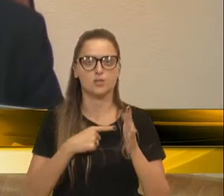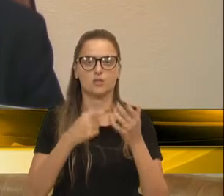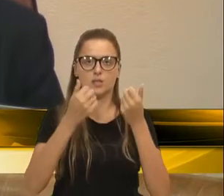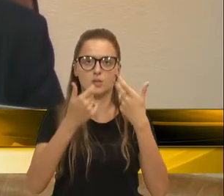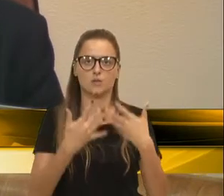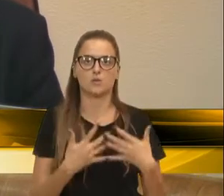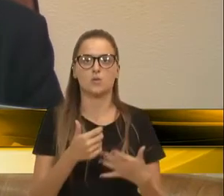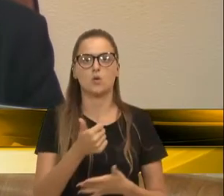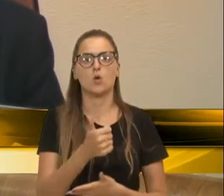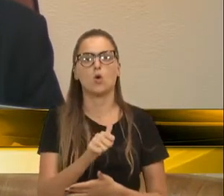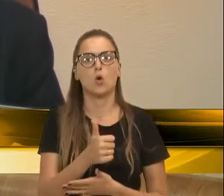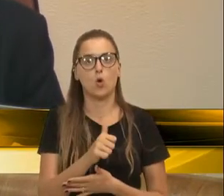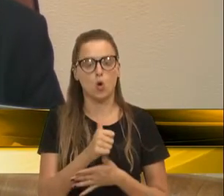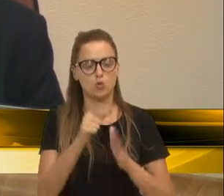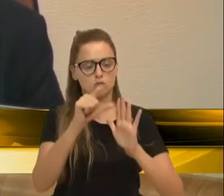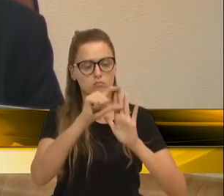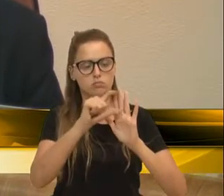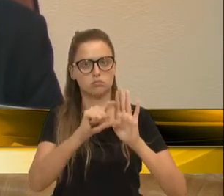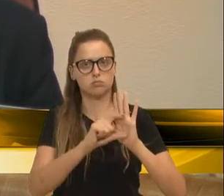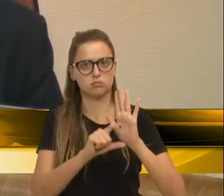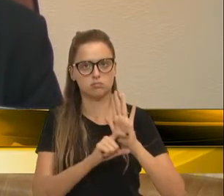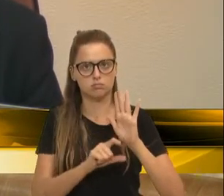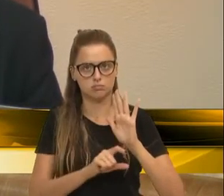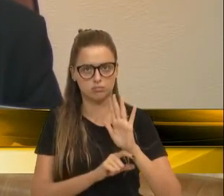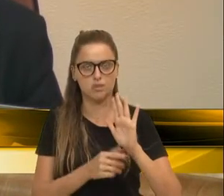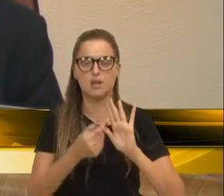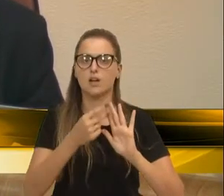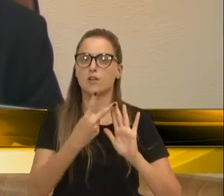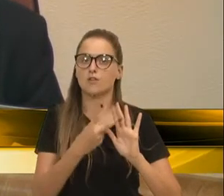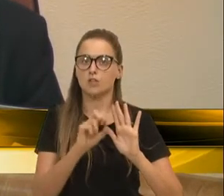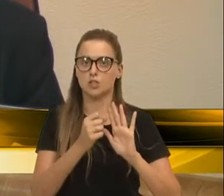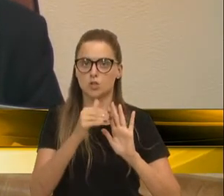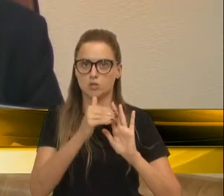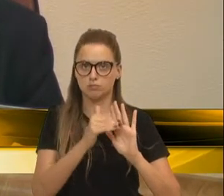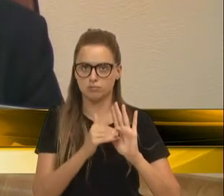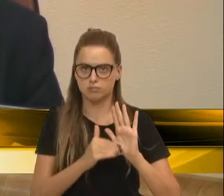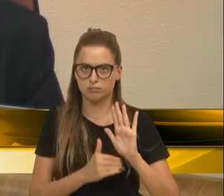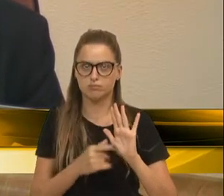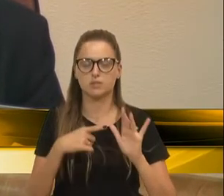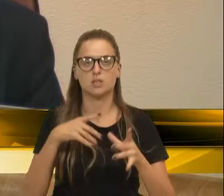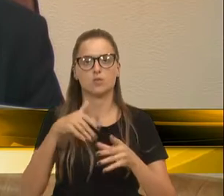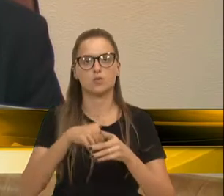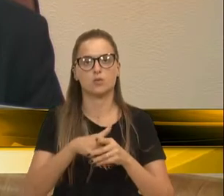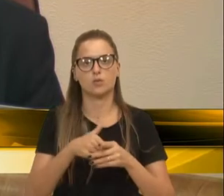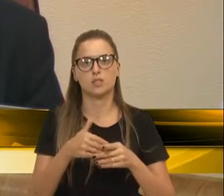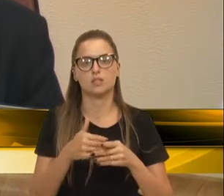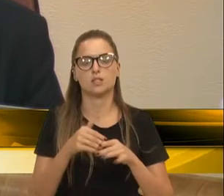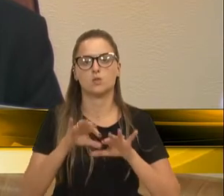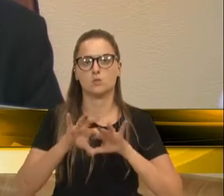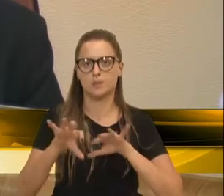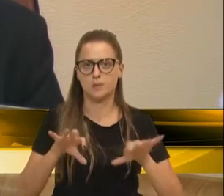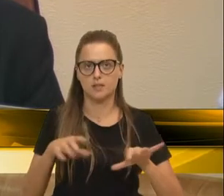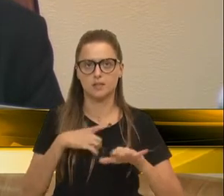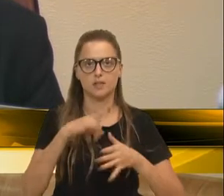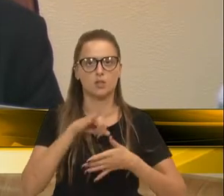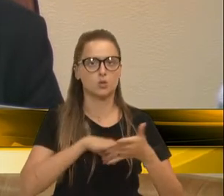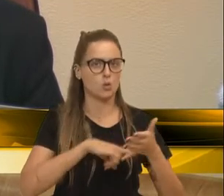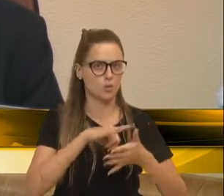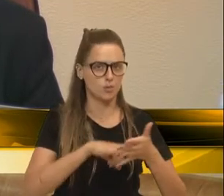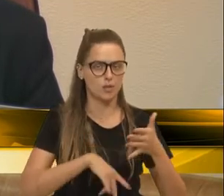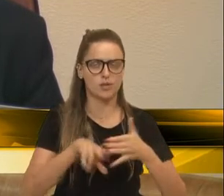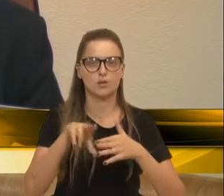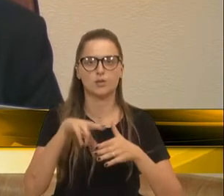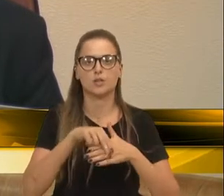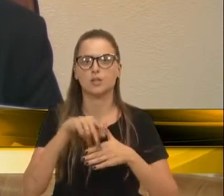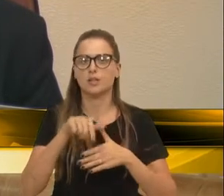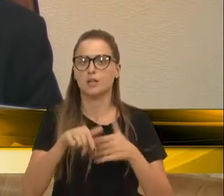em 11 títulos e 28 tópicos sujeitos à votação individual, vem acompanhada de documentos e remete a fatos que